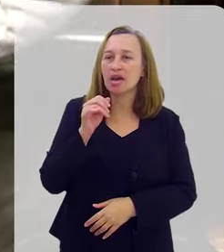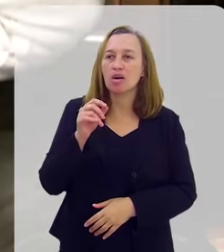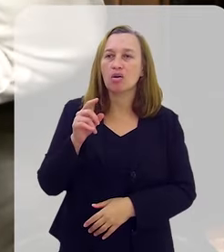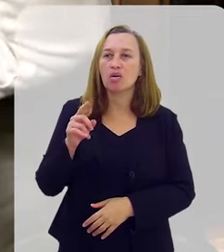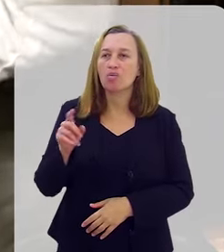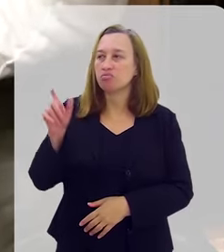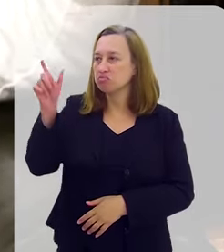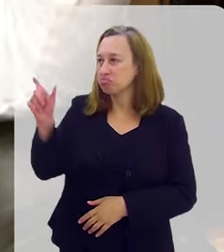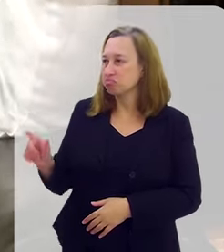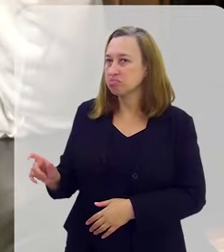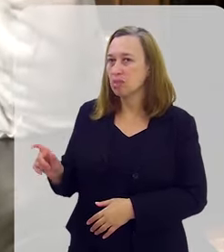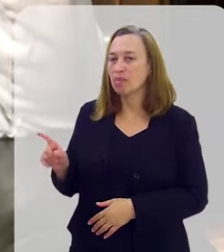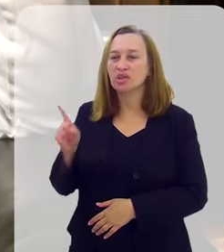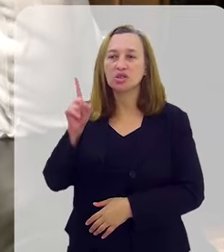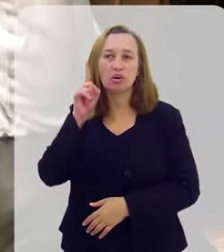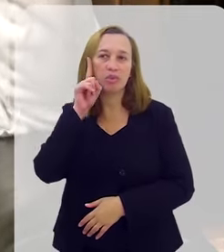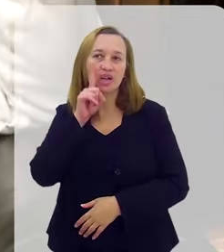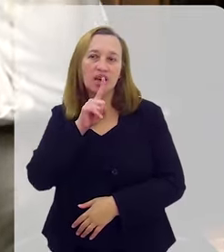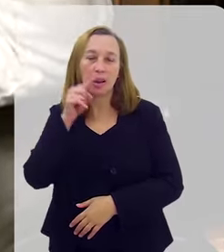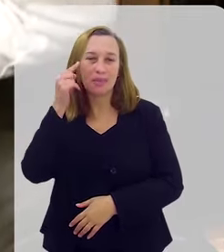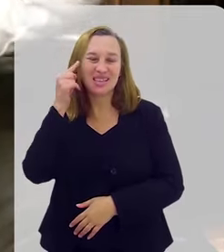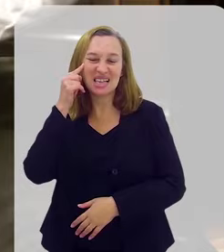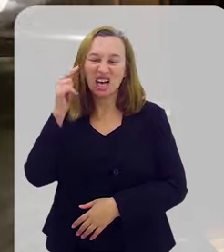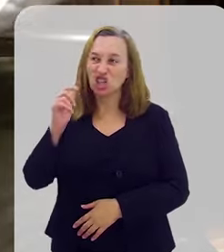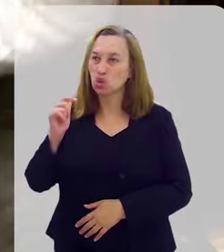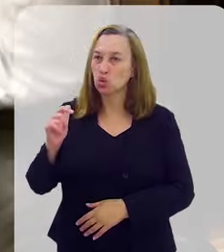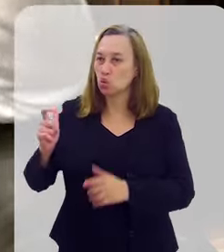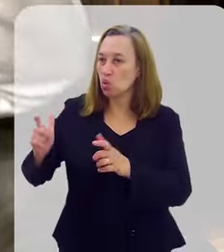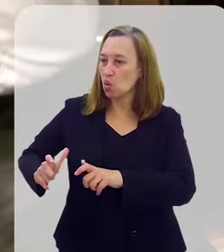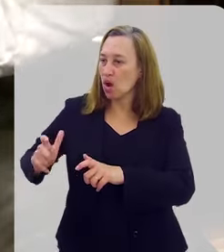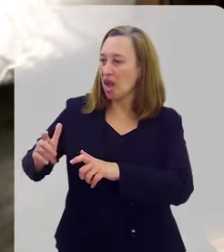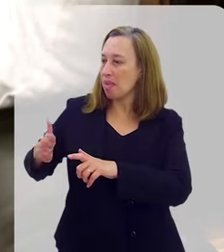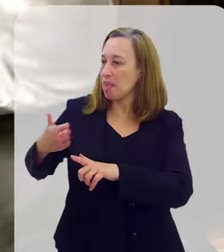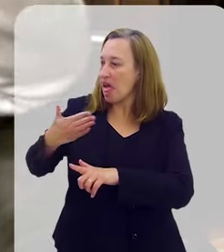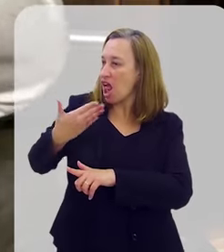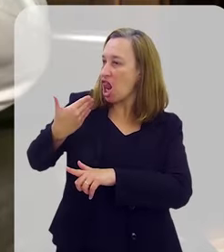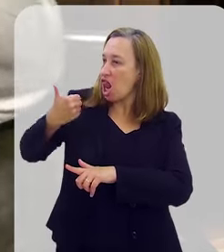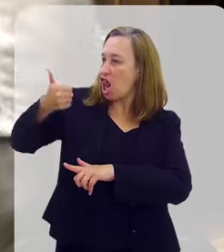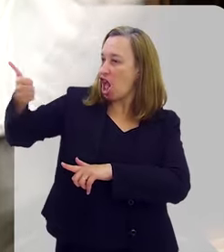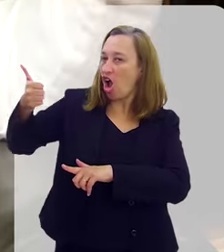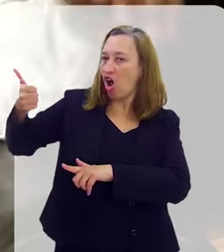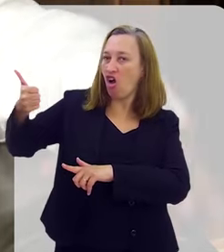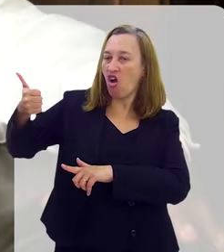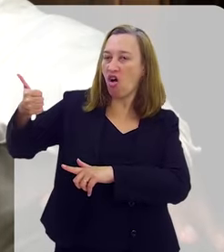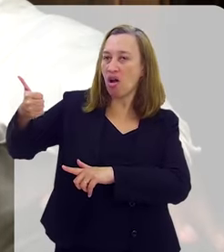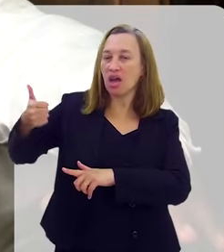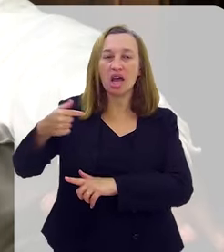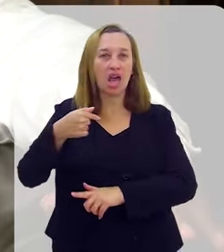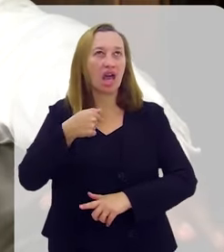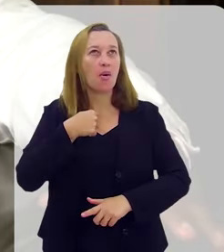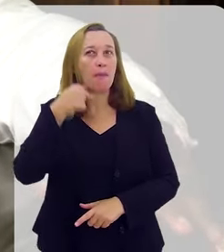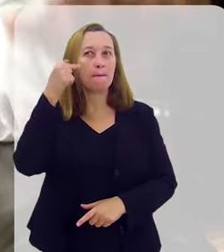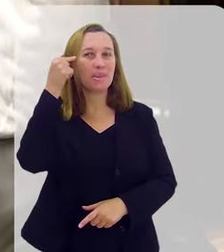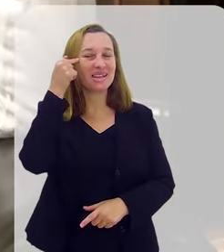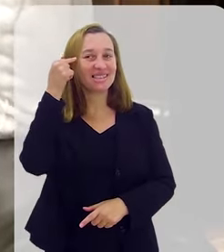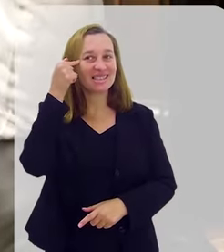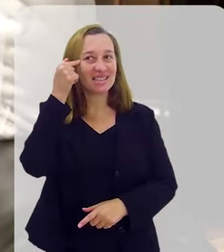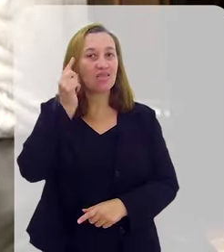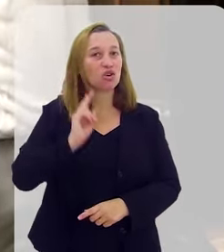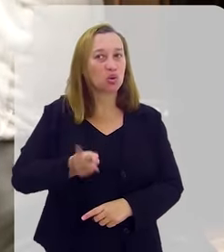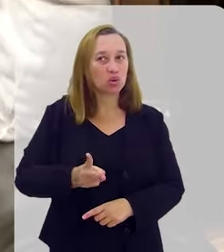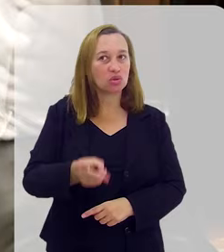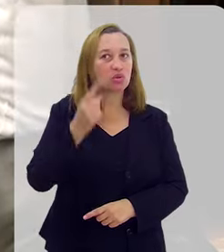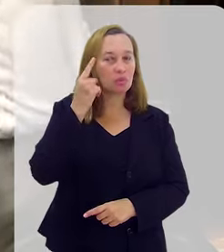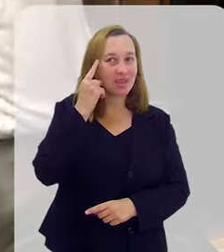em chegar no Times Square. Sim. O melhor lugar, um palco extraordinário, com uma estrutura absurda. Eu pensava